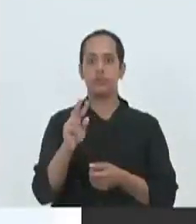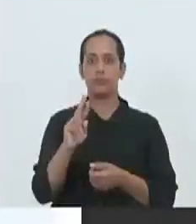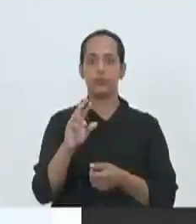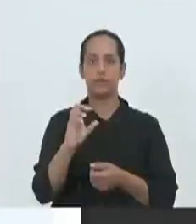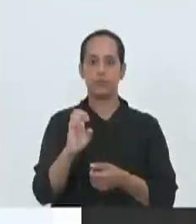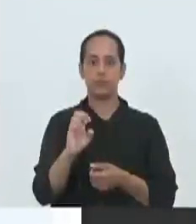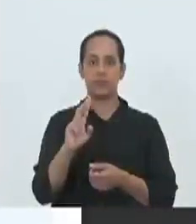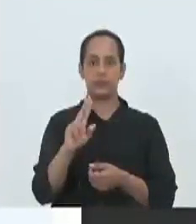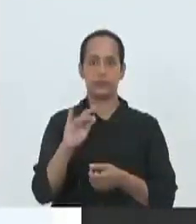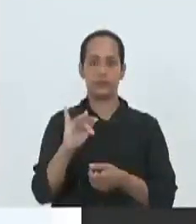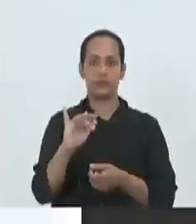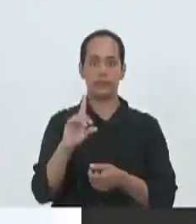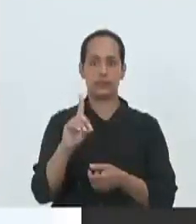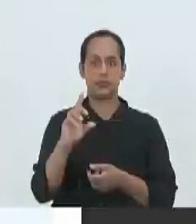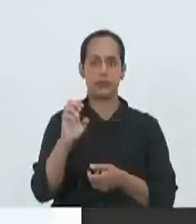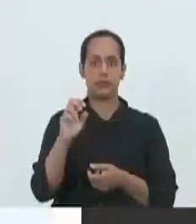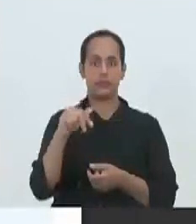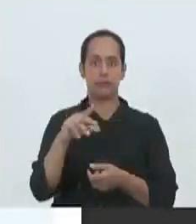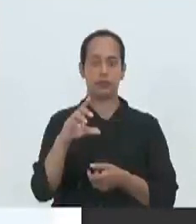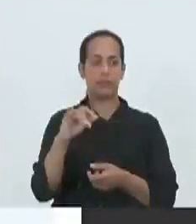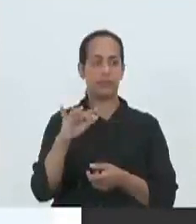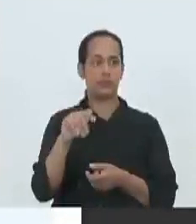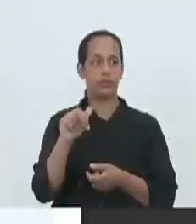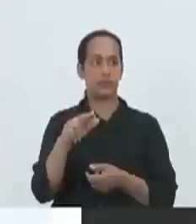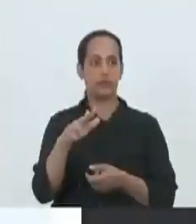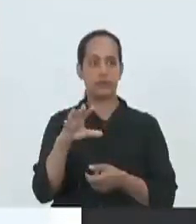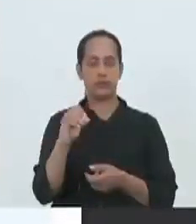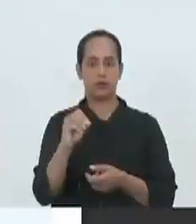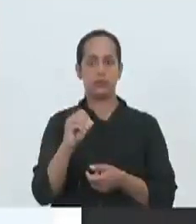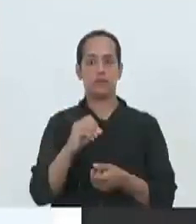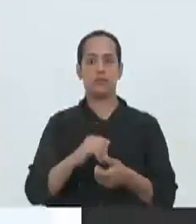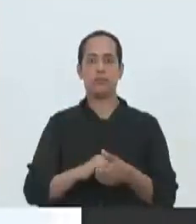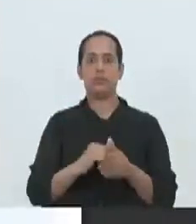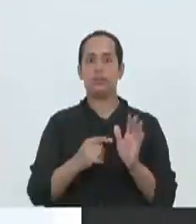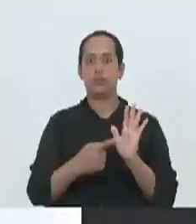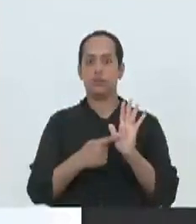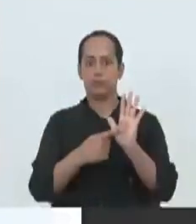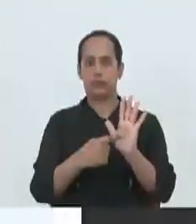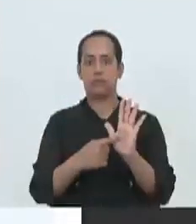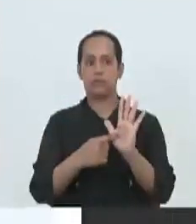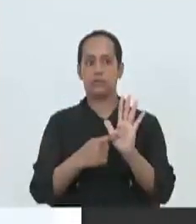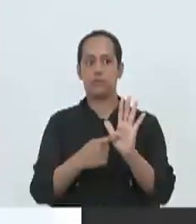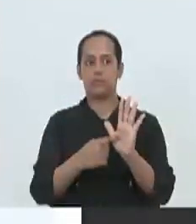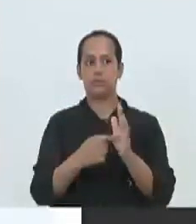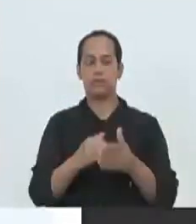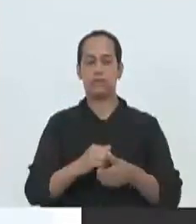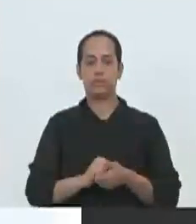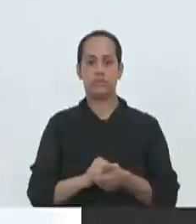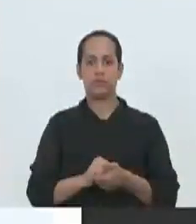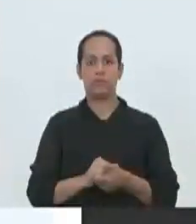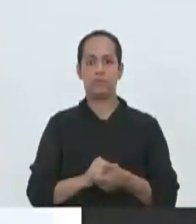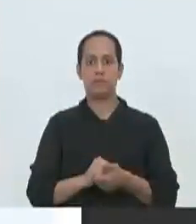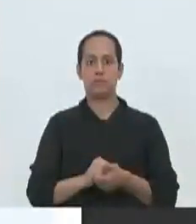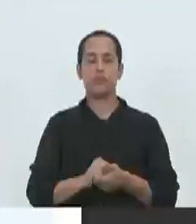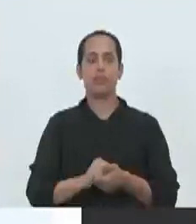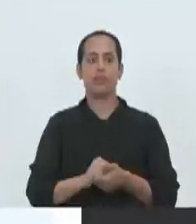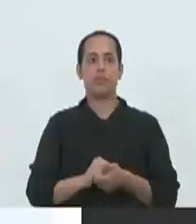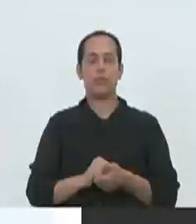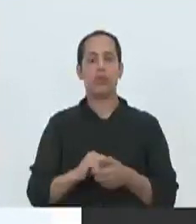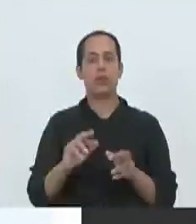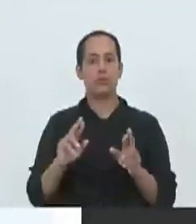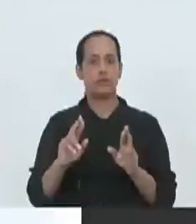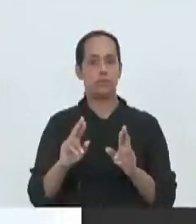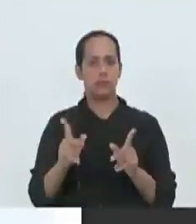mediu a diferença entre receitas e despesas primárias o resultado Previdenciário vai medir pra gente a diferença entre as receitas e as